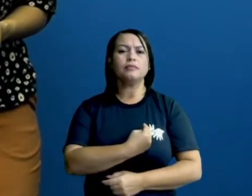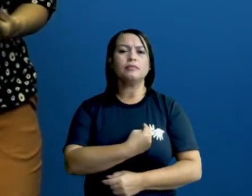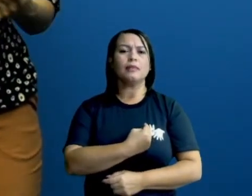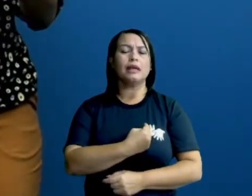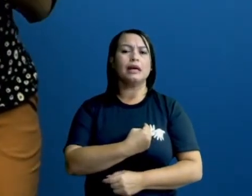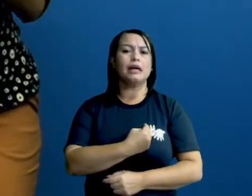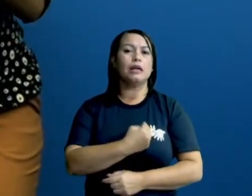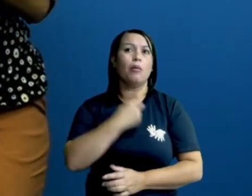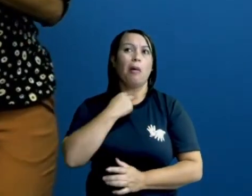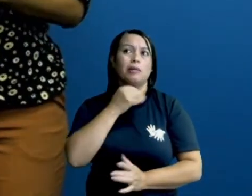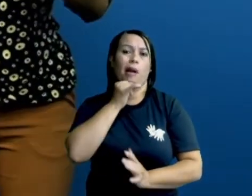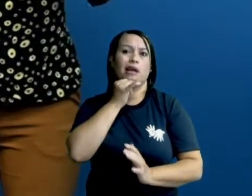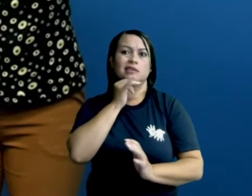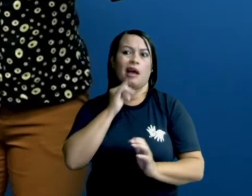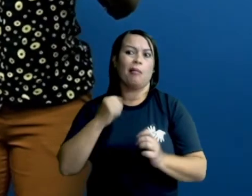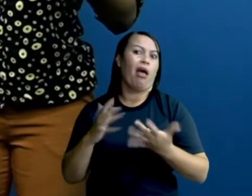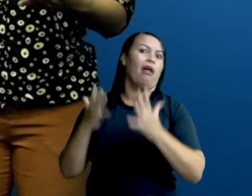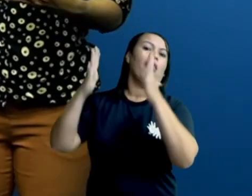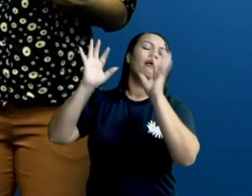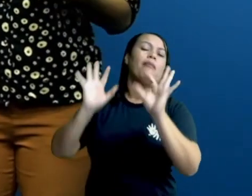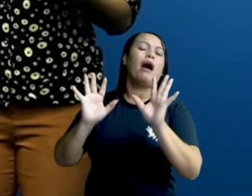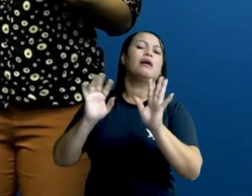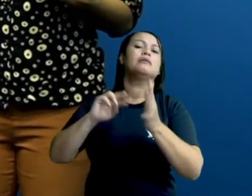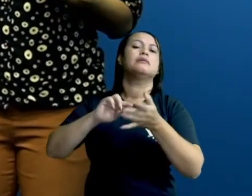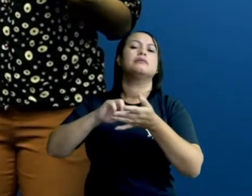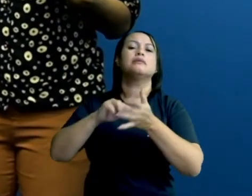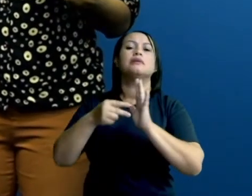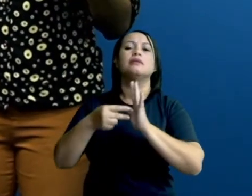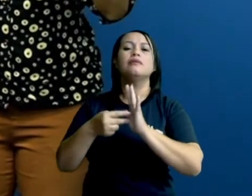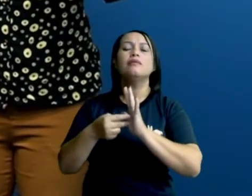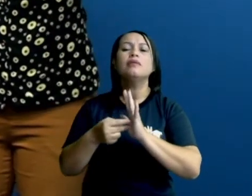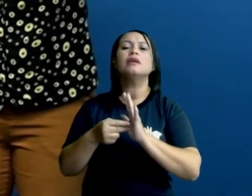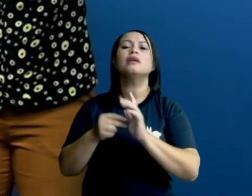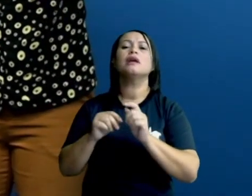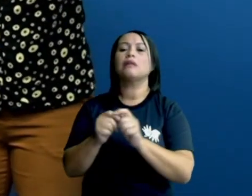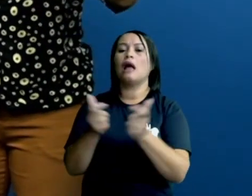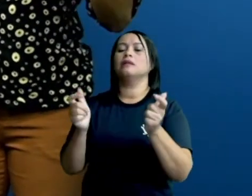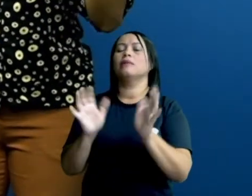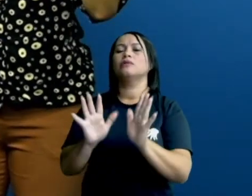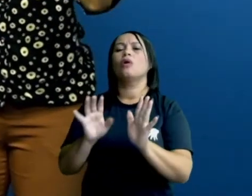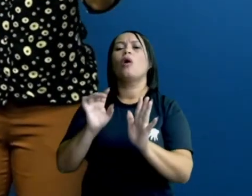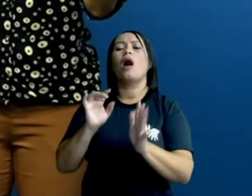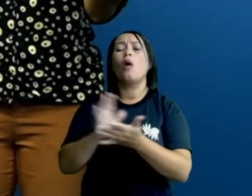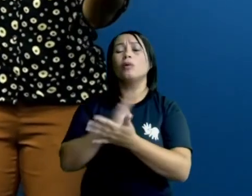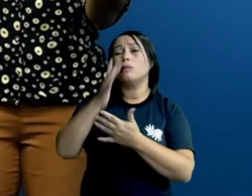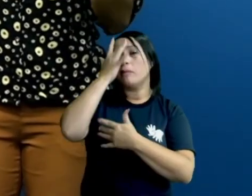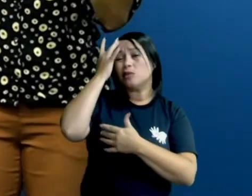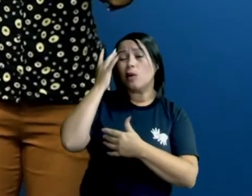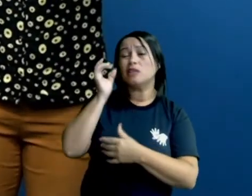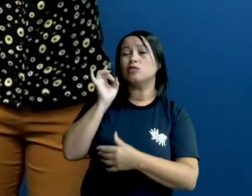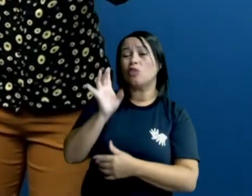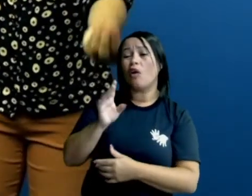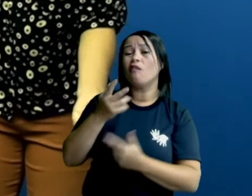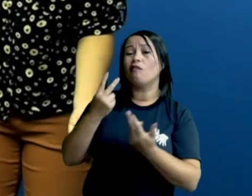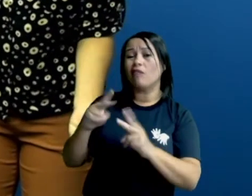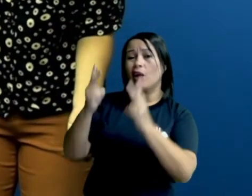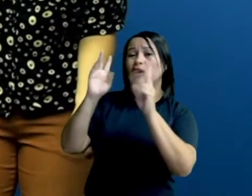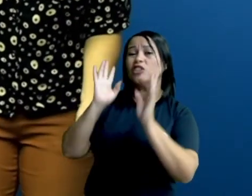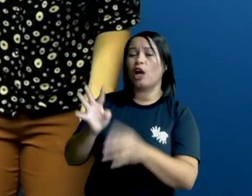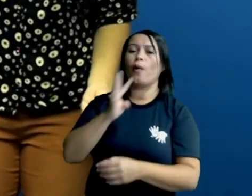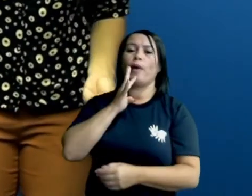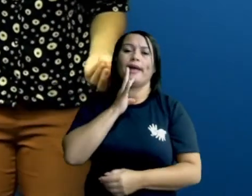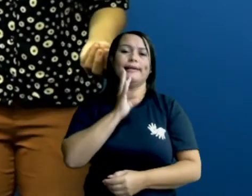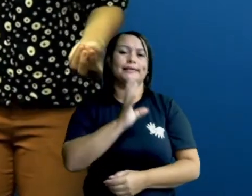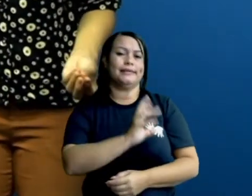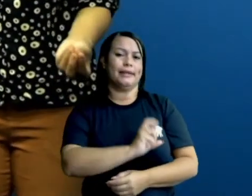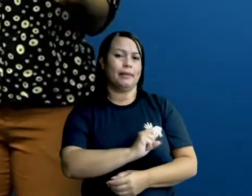nada exacerbado, mas que significa de modo... Porque a gente só dá valor àquilo que a gente conhece e àquilo que a gente